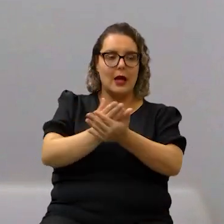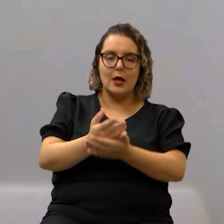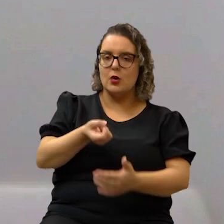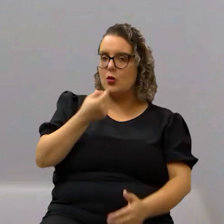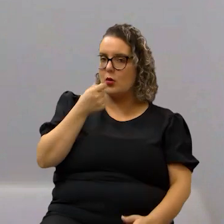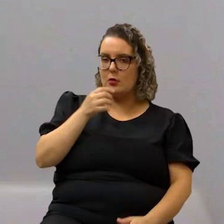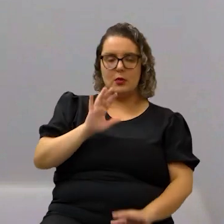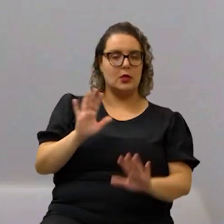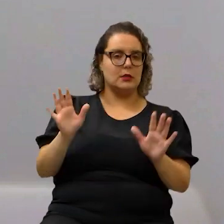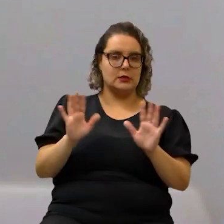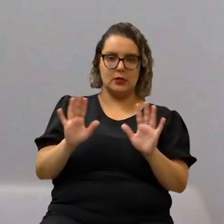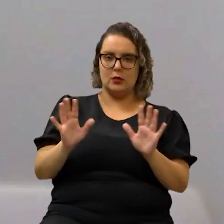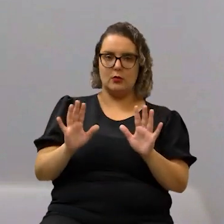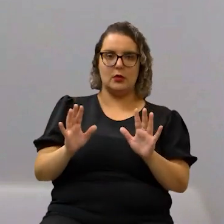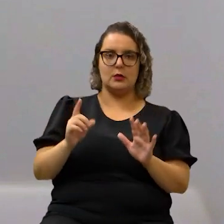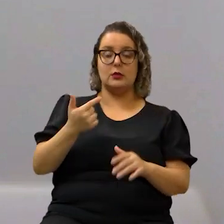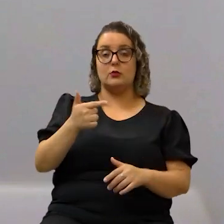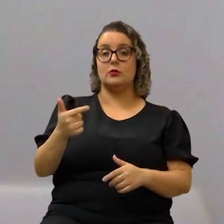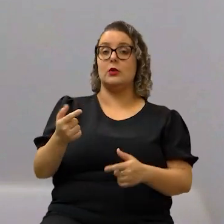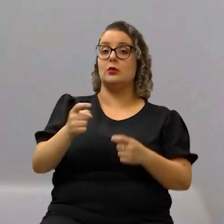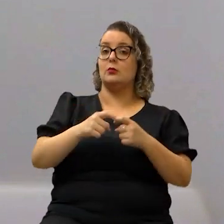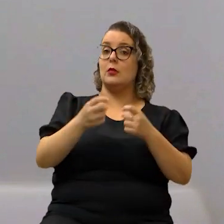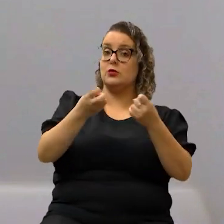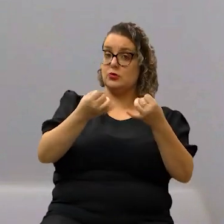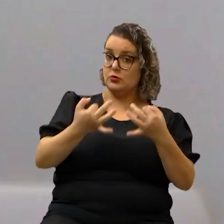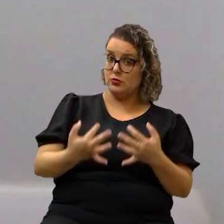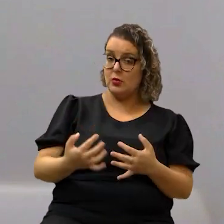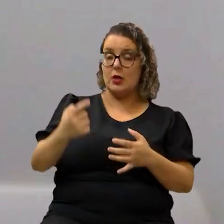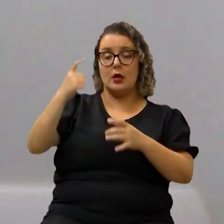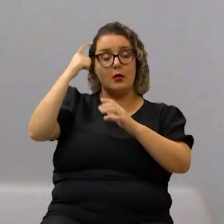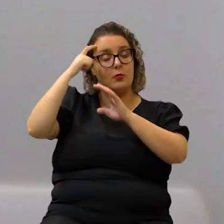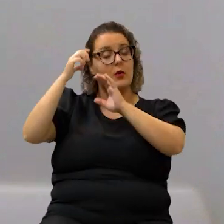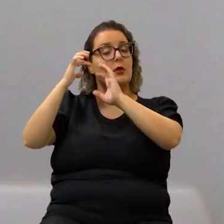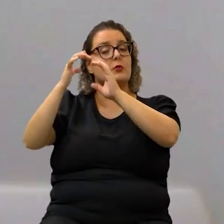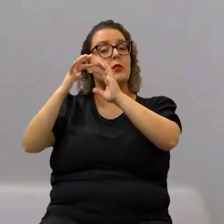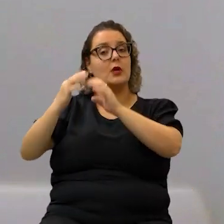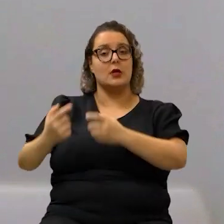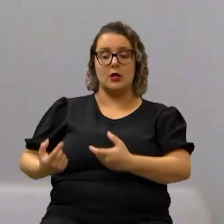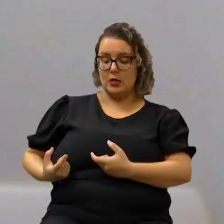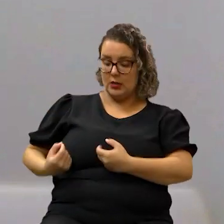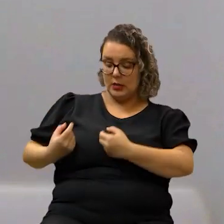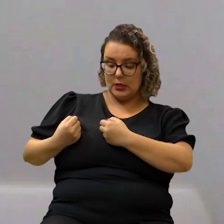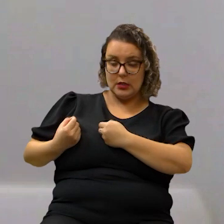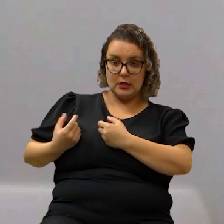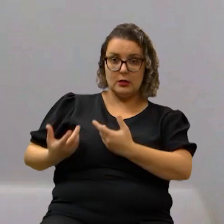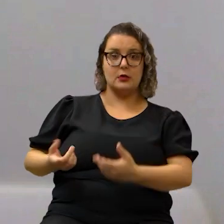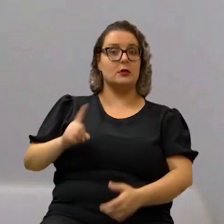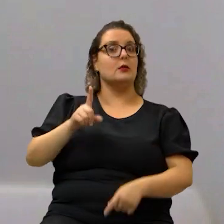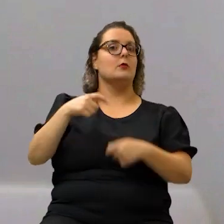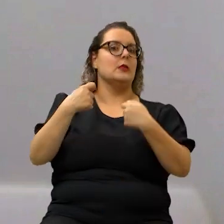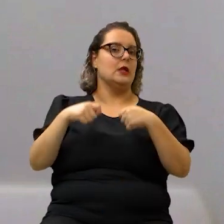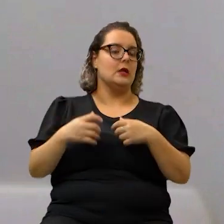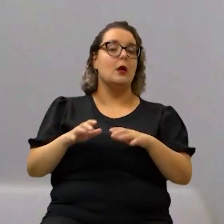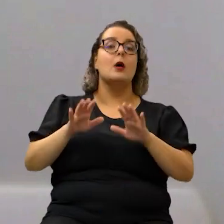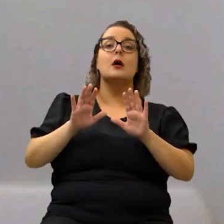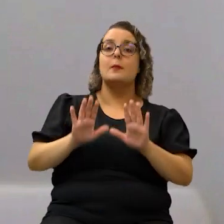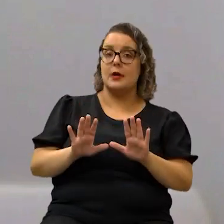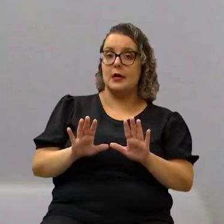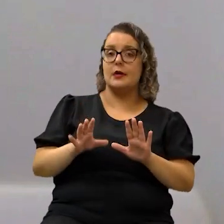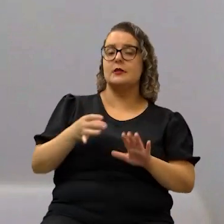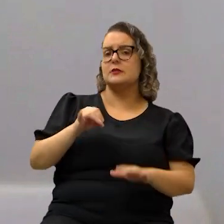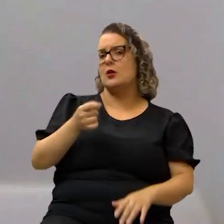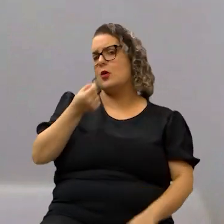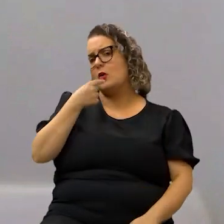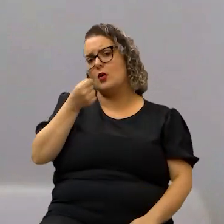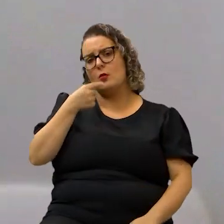seu anticoncepcional sem a orientação do seu médico, pensando em câncer de mama. Não é necessário. Se você